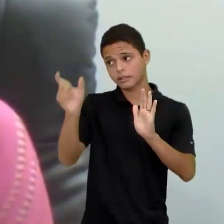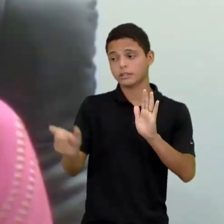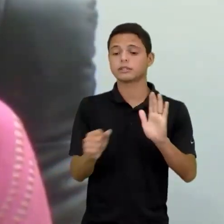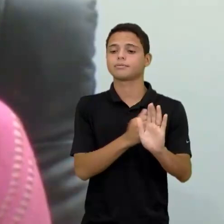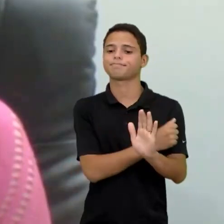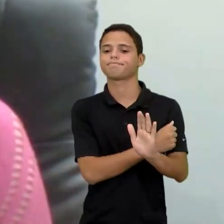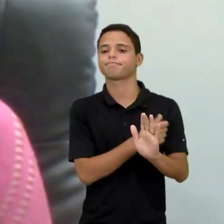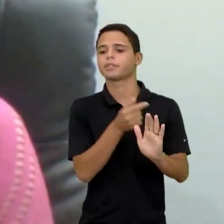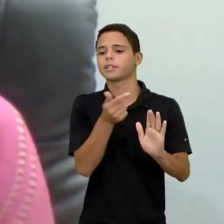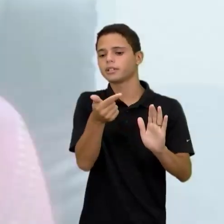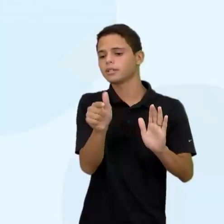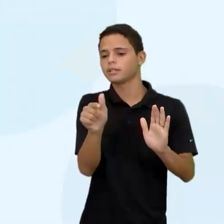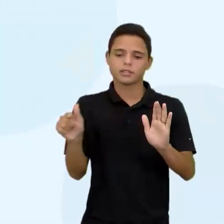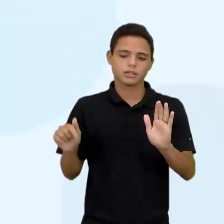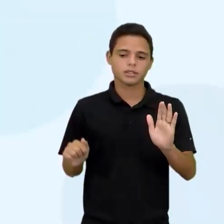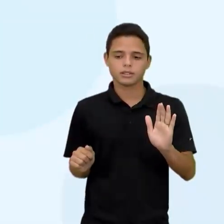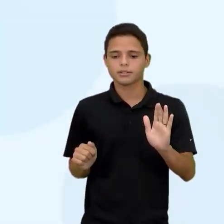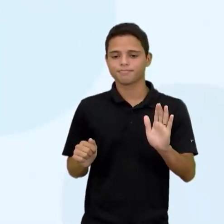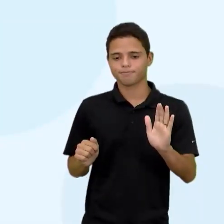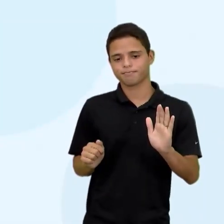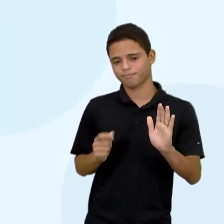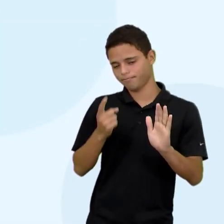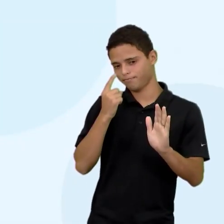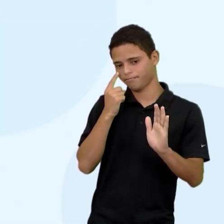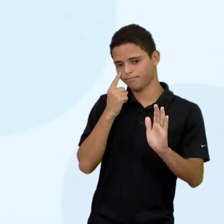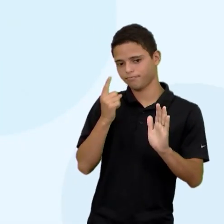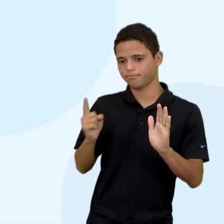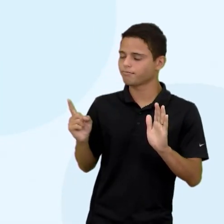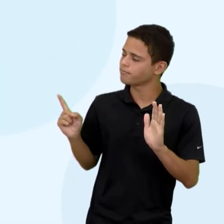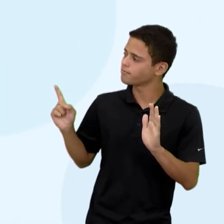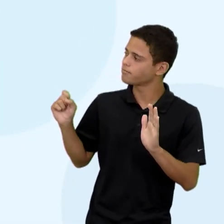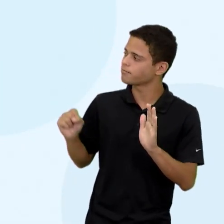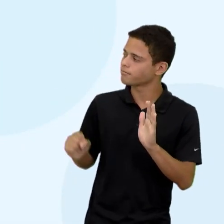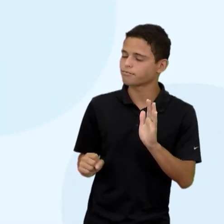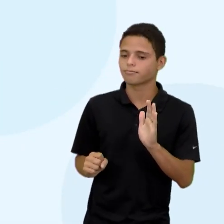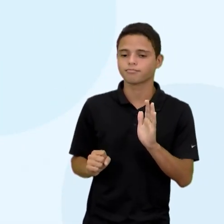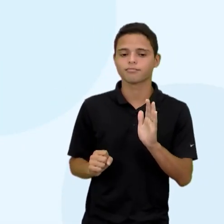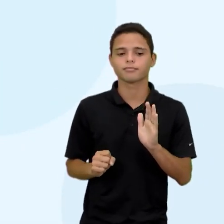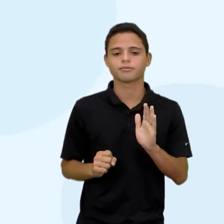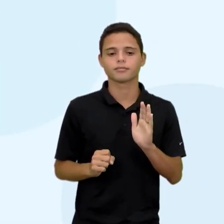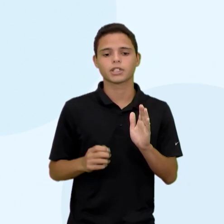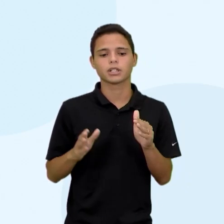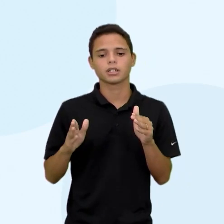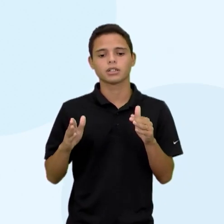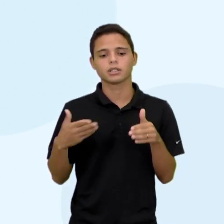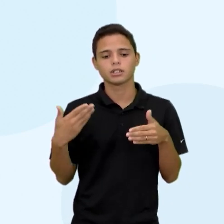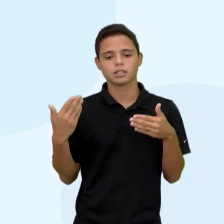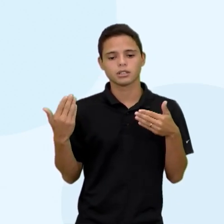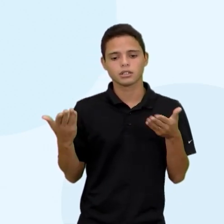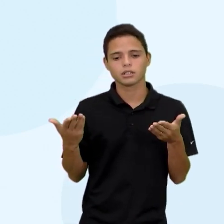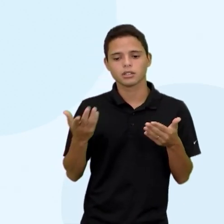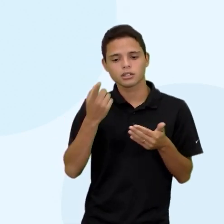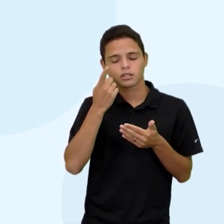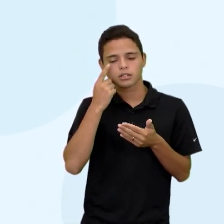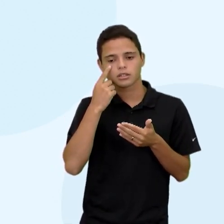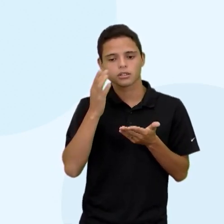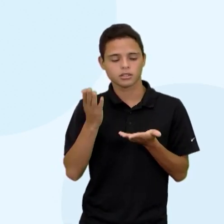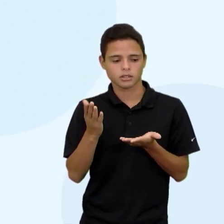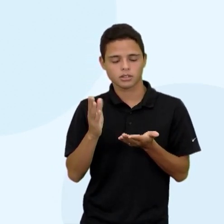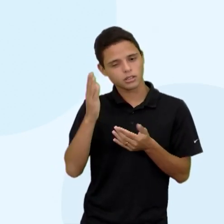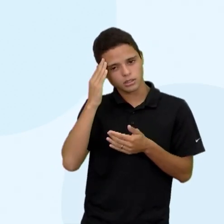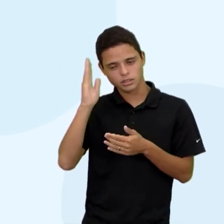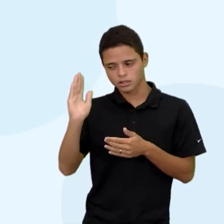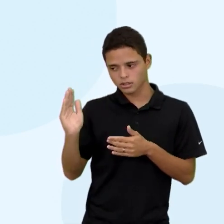tem apreensão palmar, ele não tem apreensão de pinça, ele vai ter apreensão palmar. Então, eu catei naquelas madeireiras,